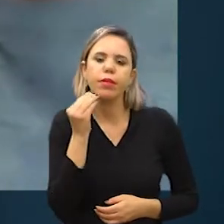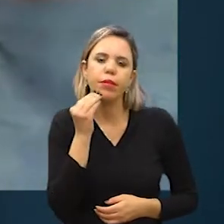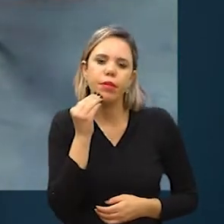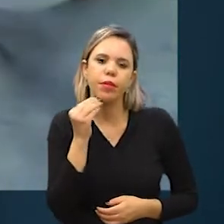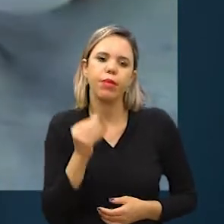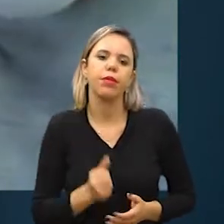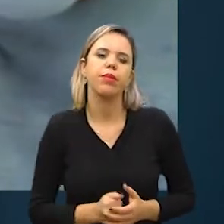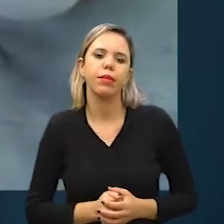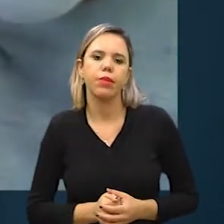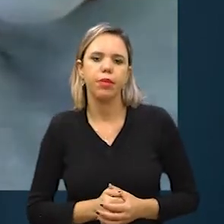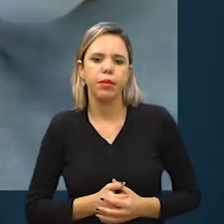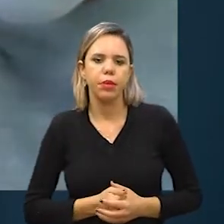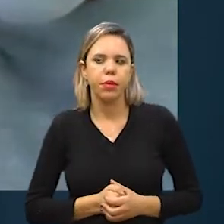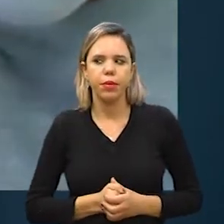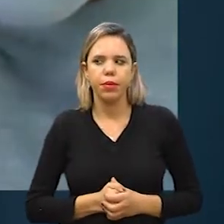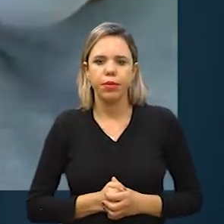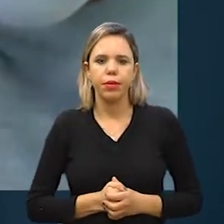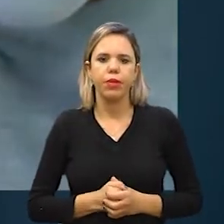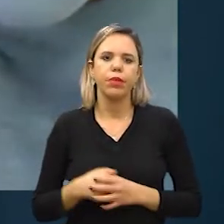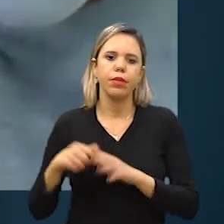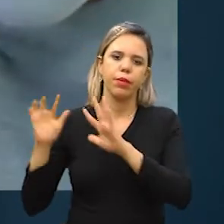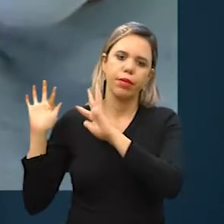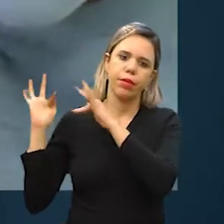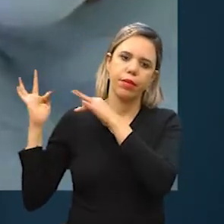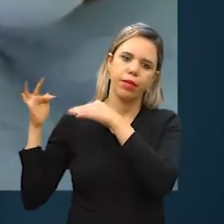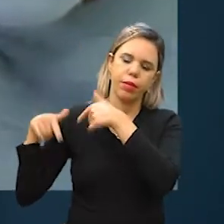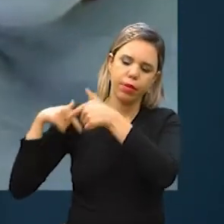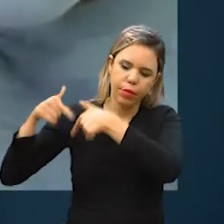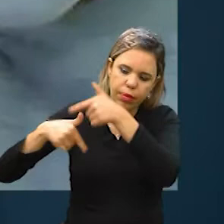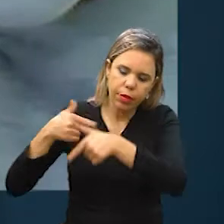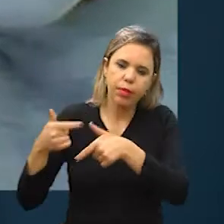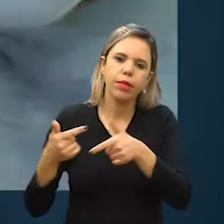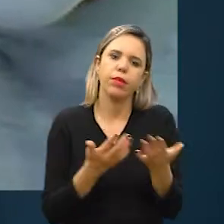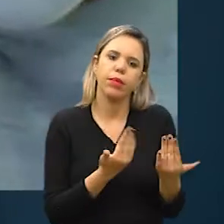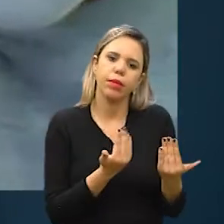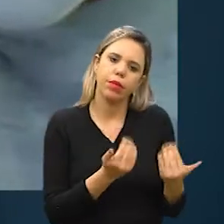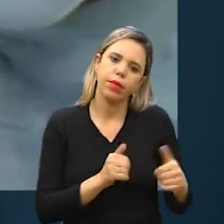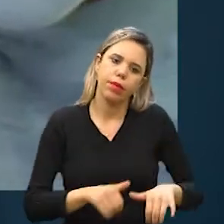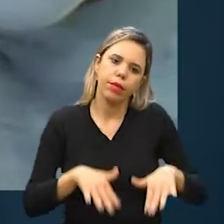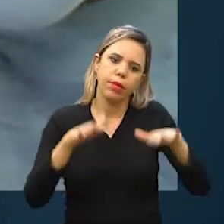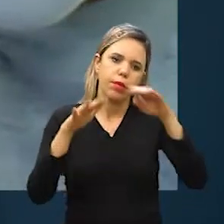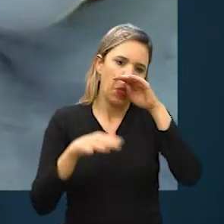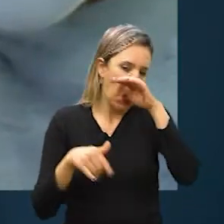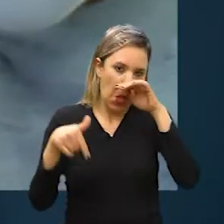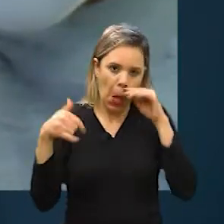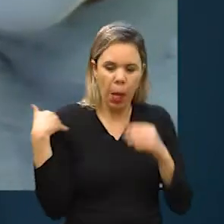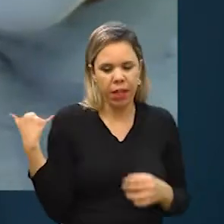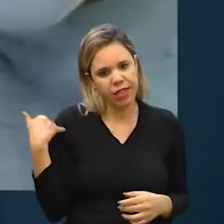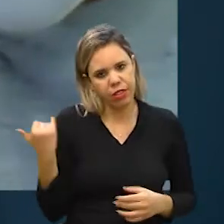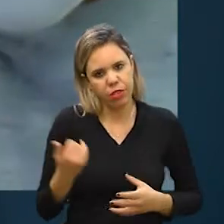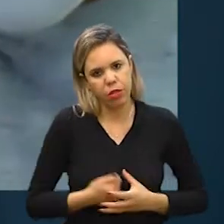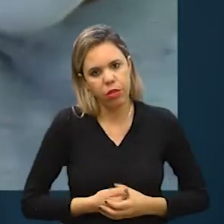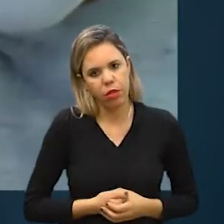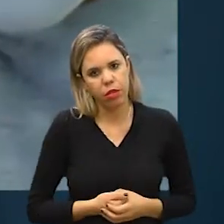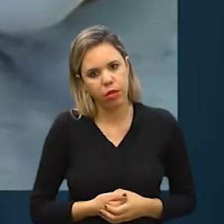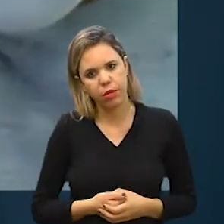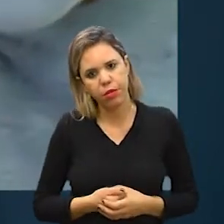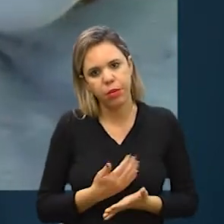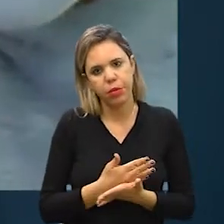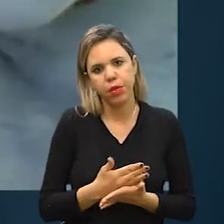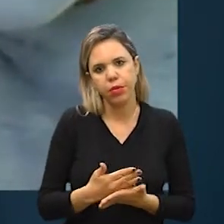por essa oportunidade. E a minha jornada começou bem cedo. Eu, com 7 anos de